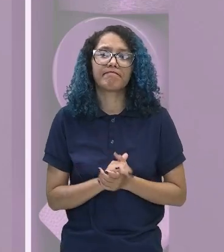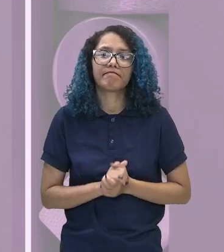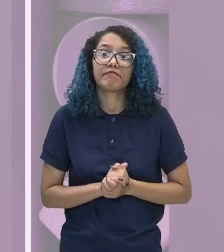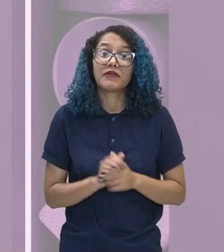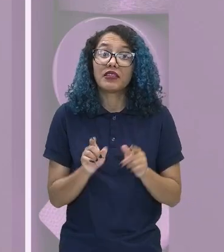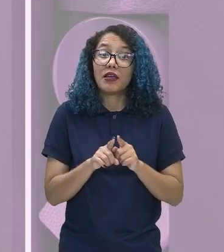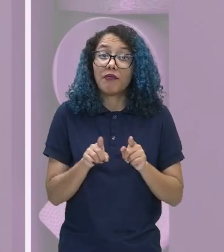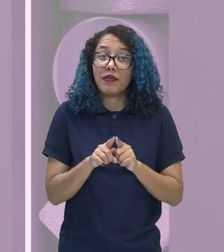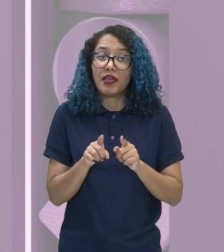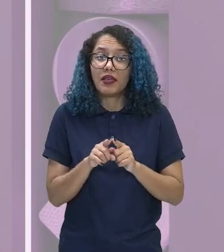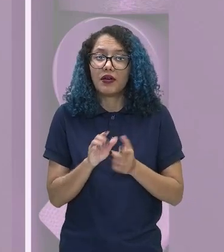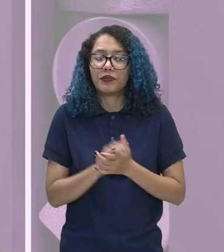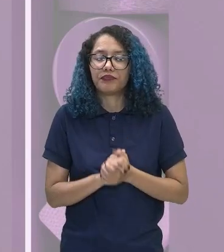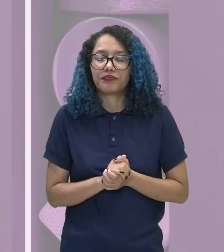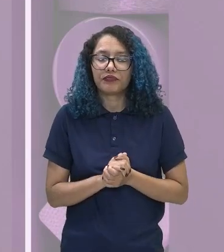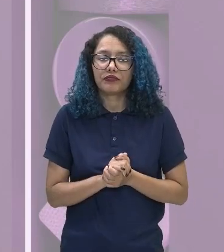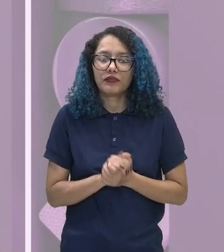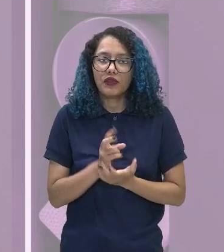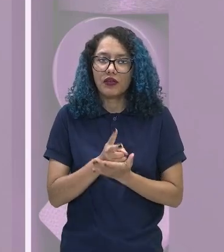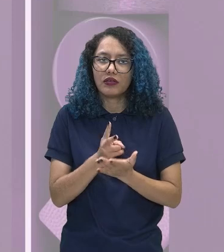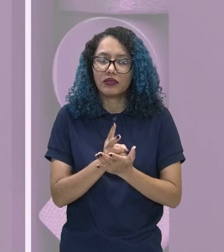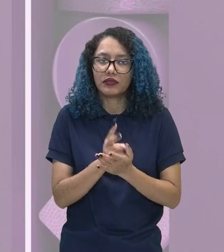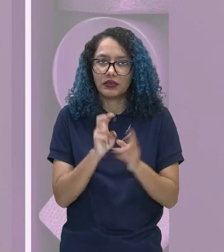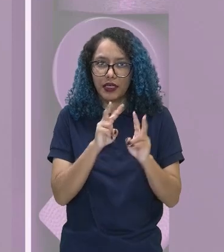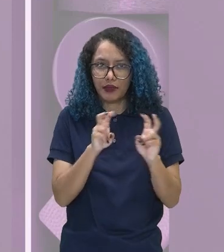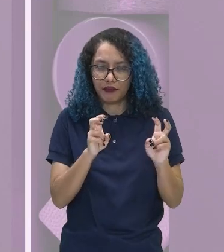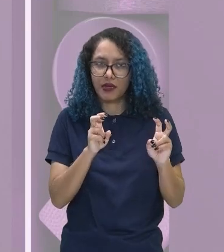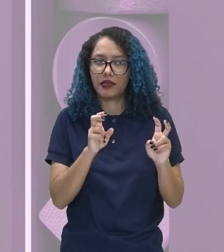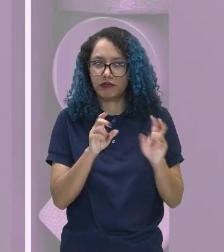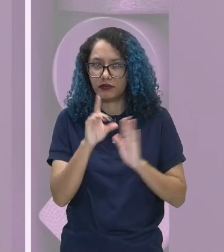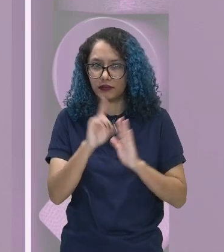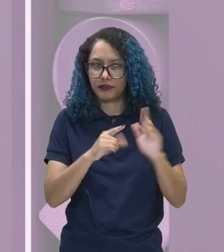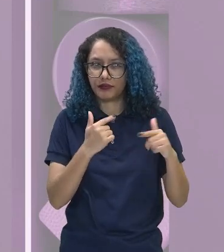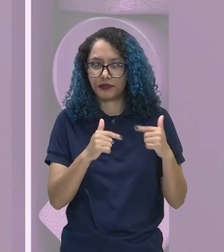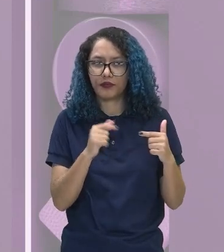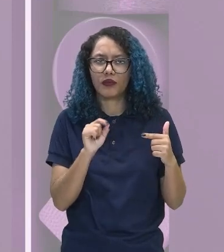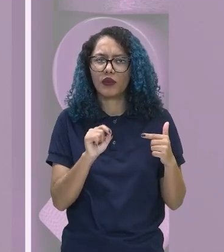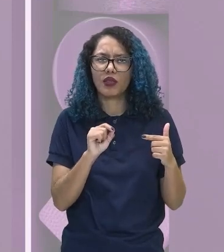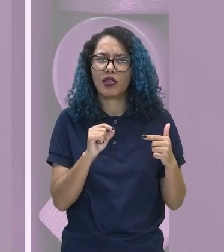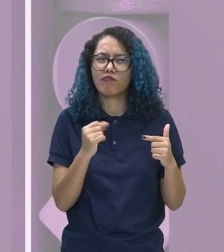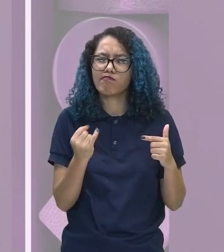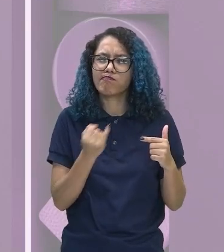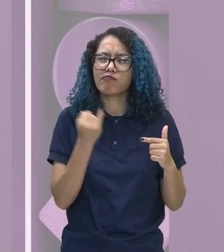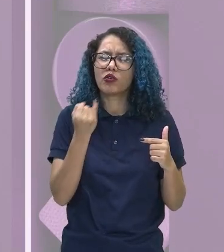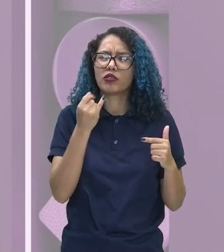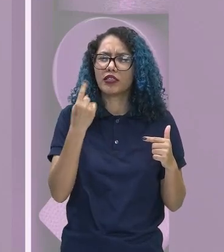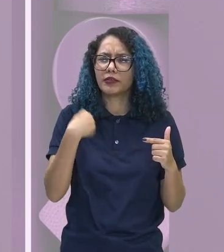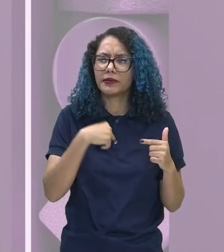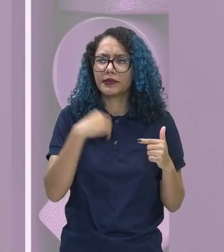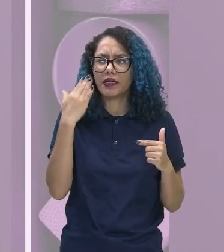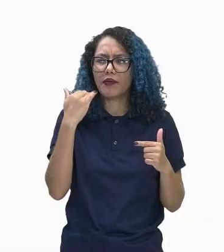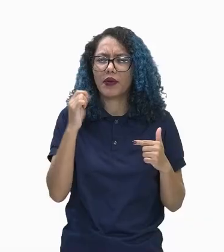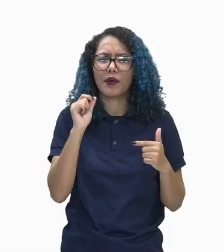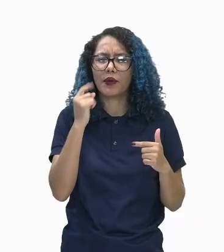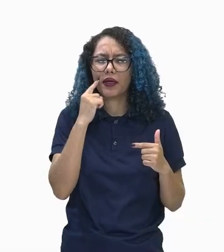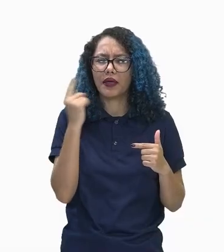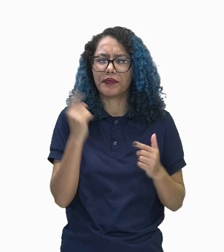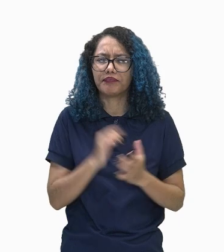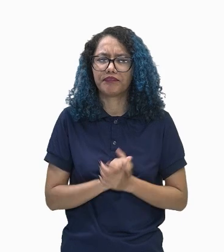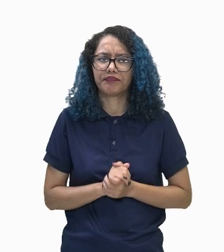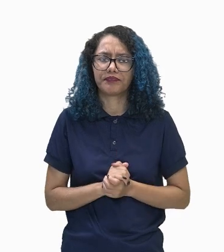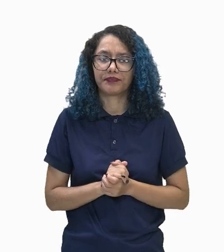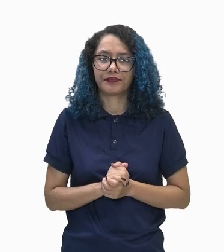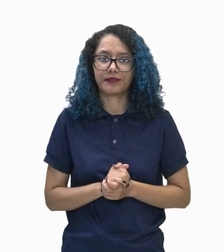ainda quando se trata de direitos trabalhistas, um tópico muito, muito importante que é bom a gente saber. Acompanhe na tela que eu tenho para dizer para você.